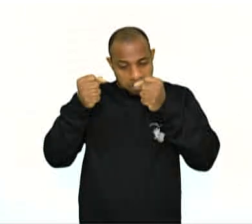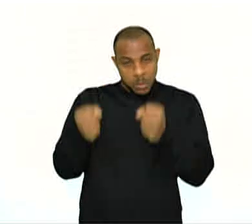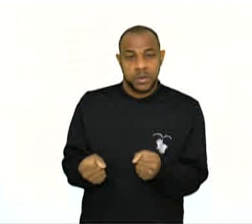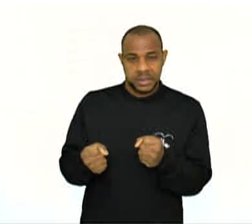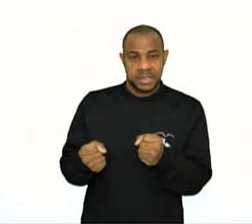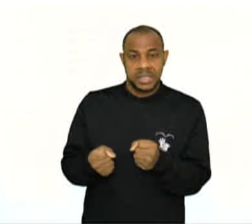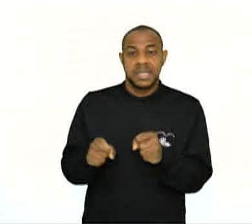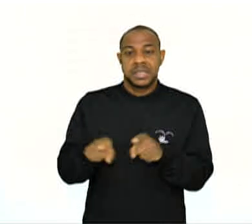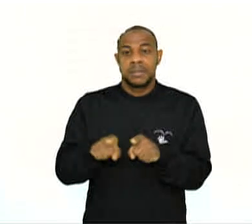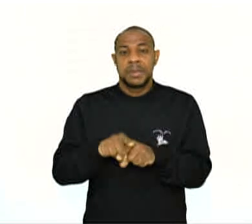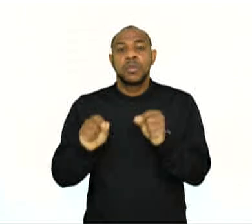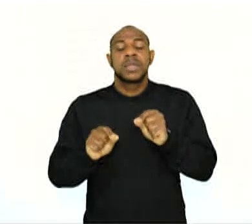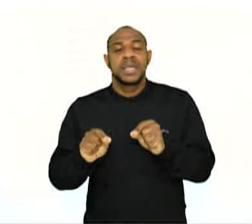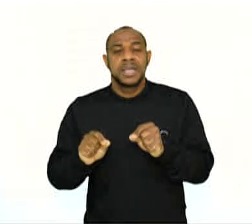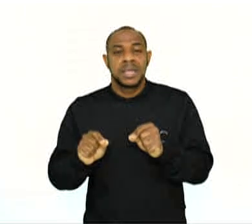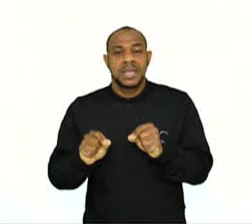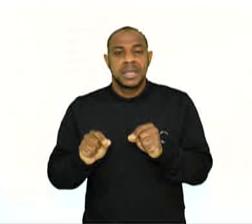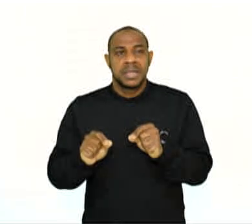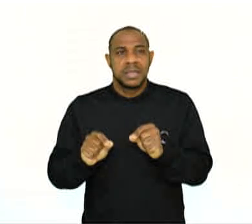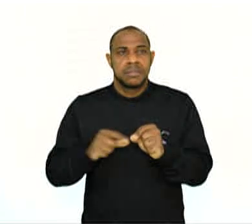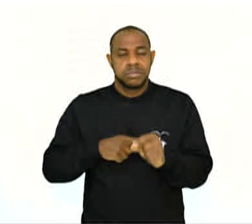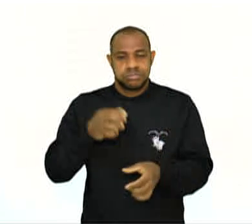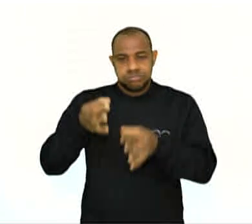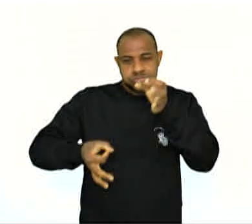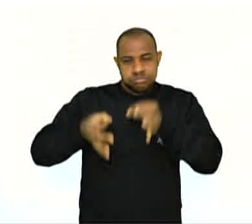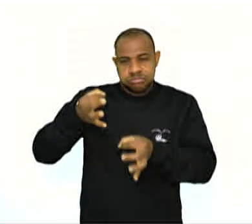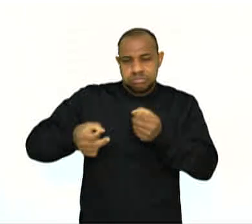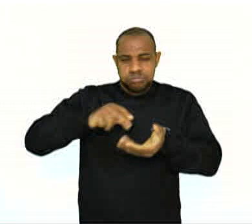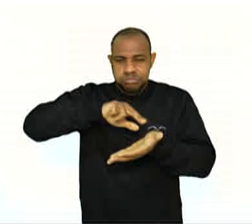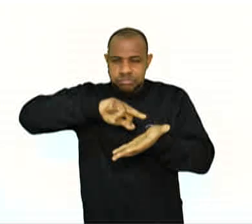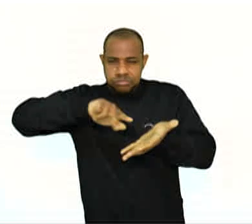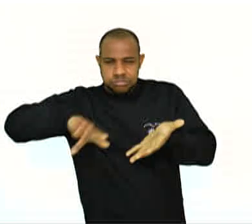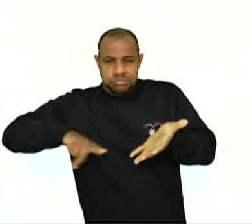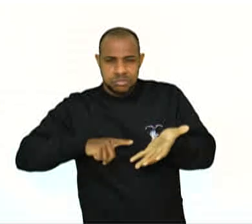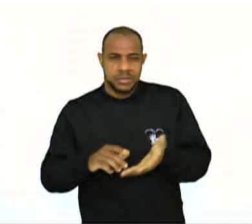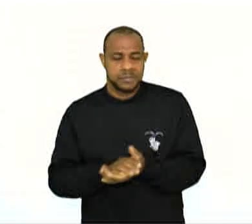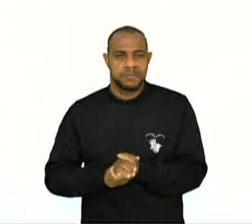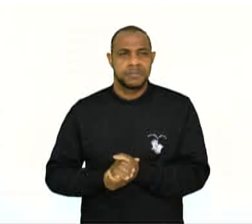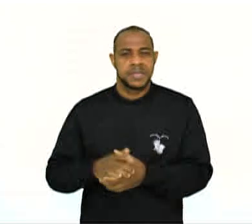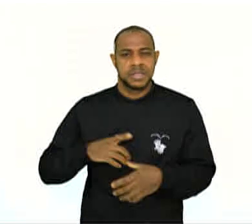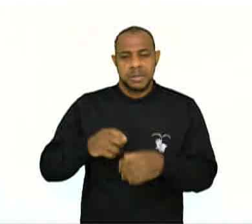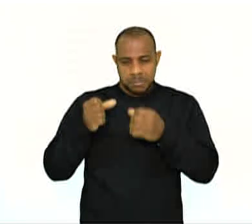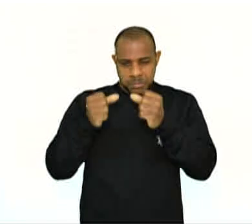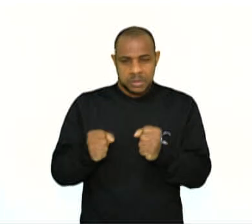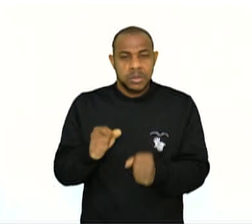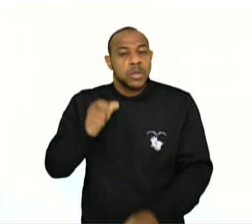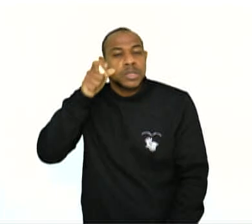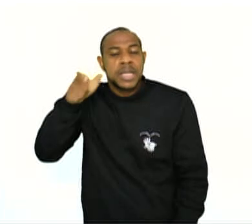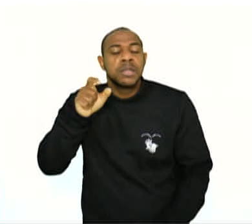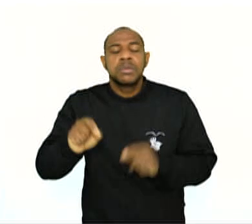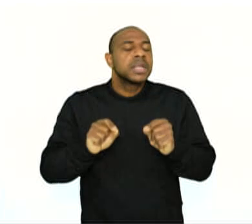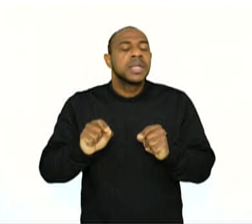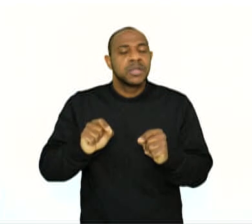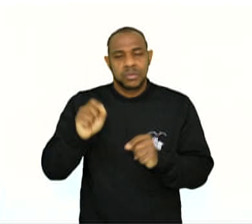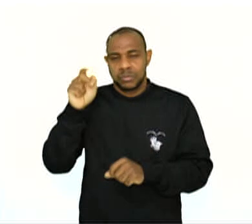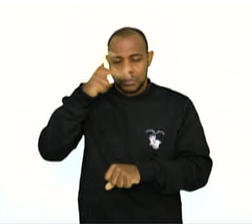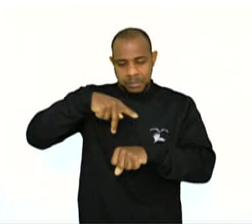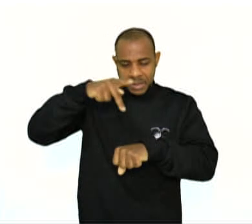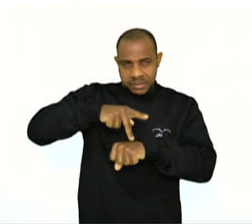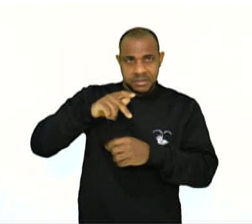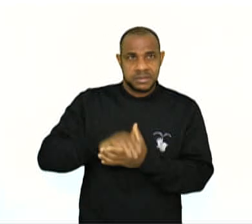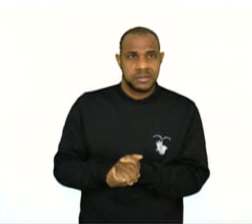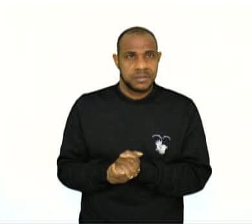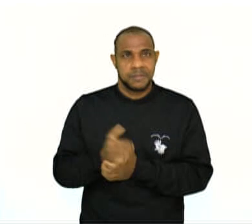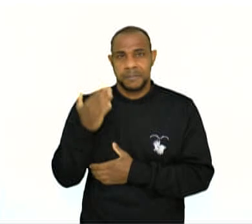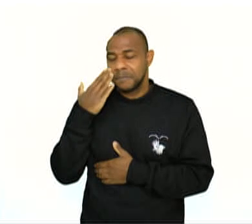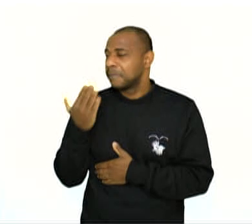os instrumentos jurídicos que lhe assegurem o exercício do poder no exclusivo interesse do país. A atividade é